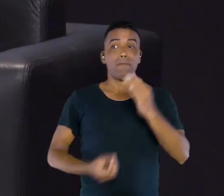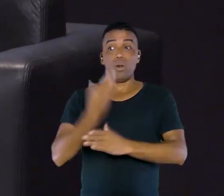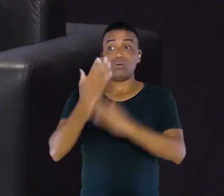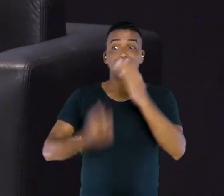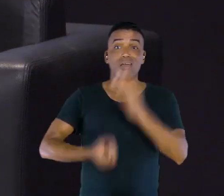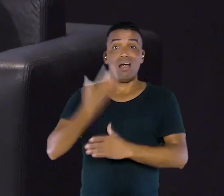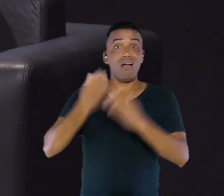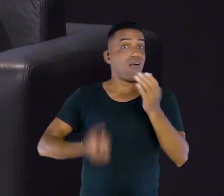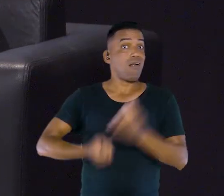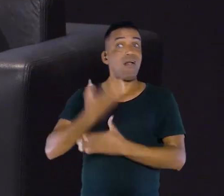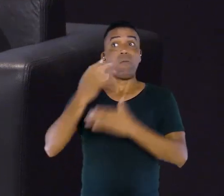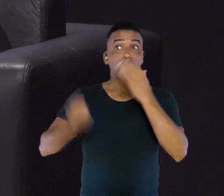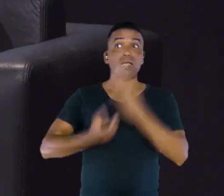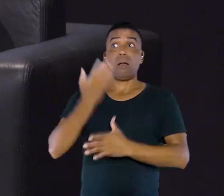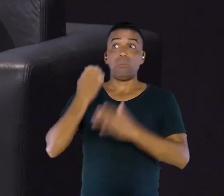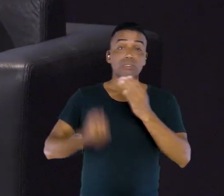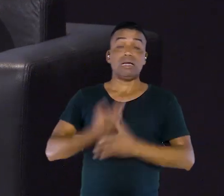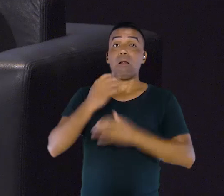indo a todo